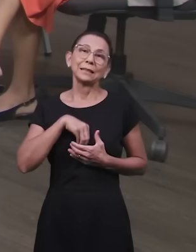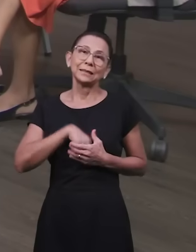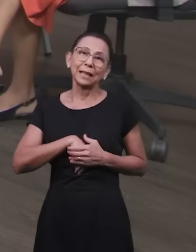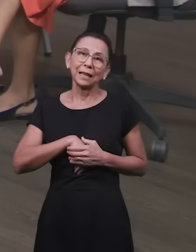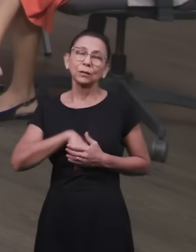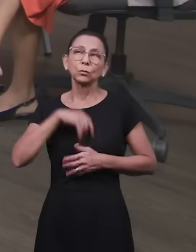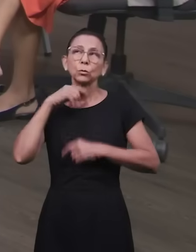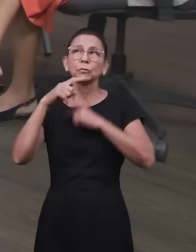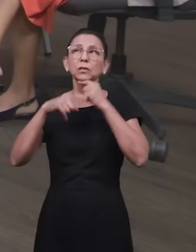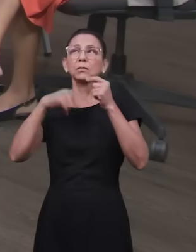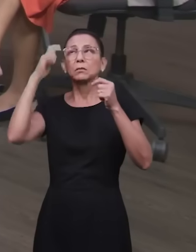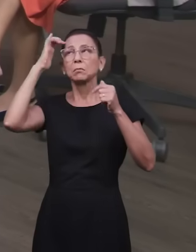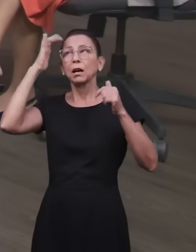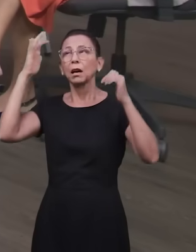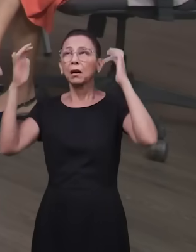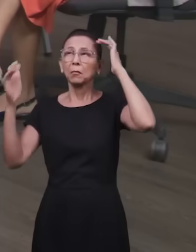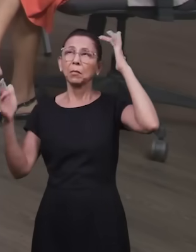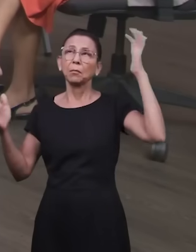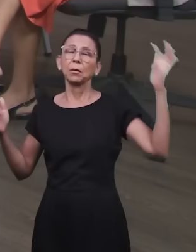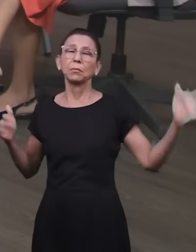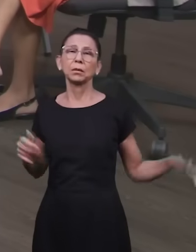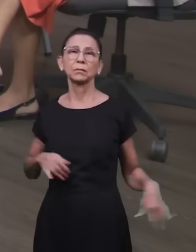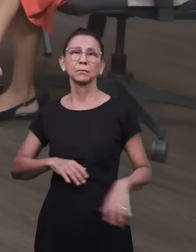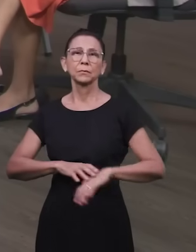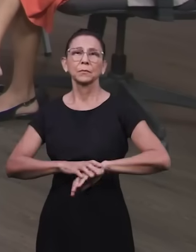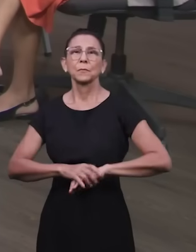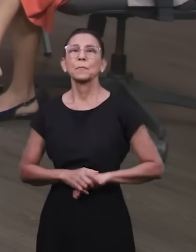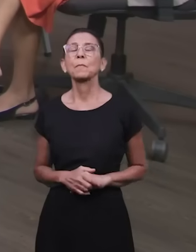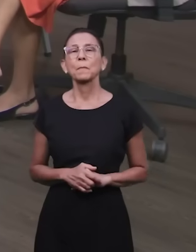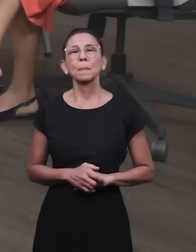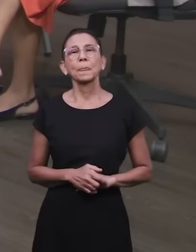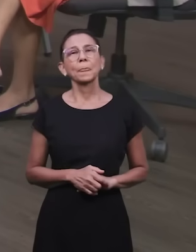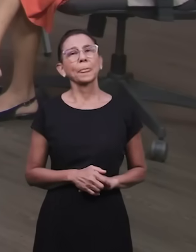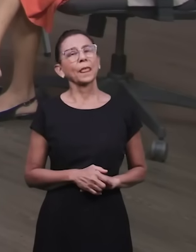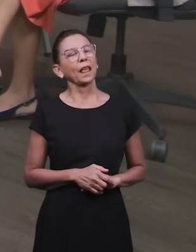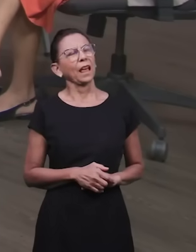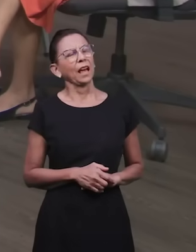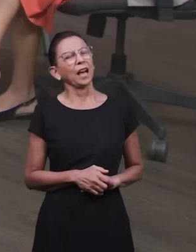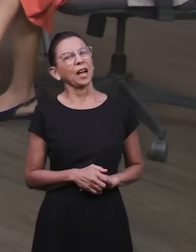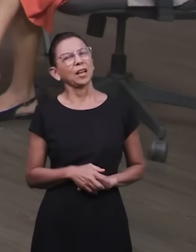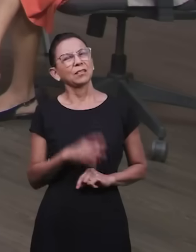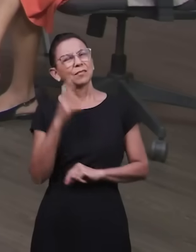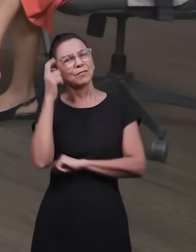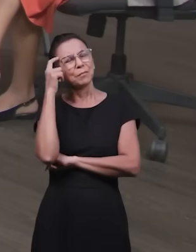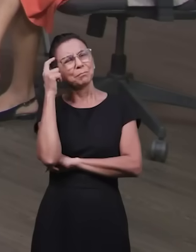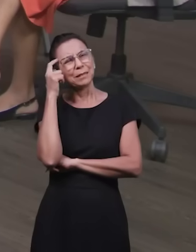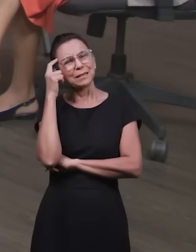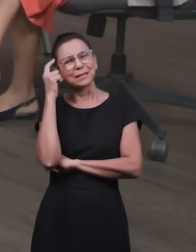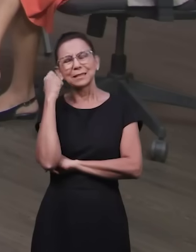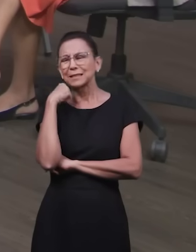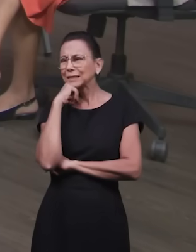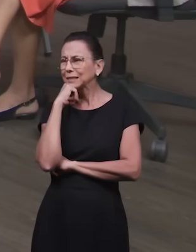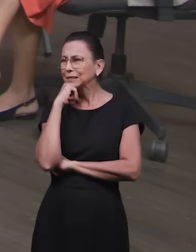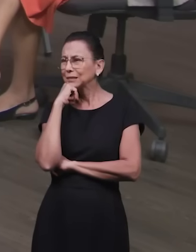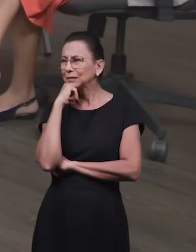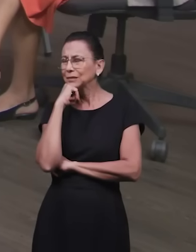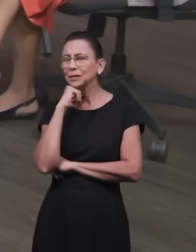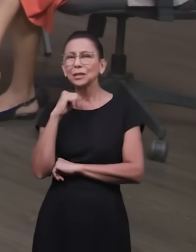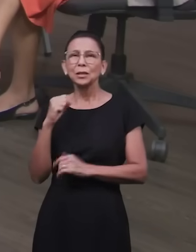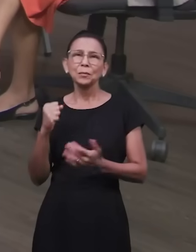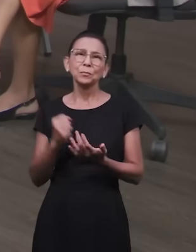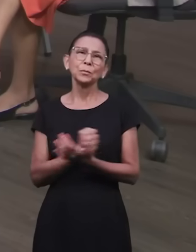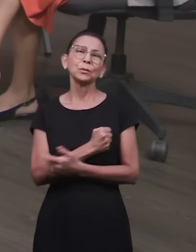hipóteses até chegar um momento que, quer saber, eu também achava que era isso mesmo. Já desconfiava, não gostava muito de mim, é sempre assim, eu nem sei por que